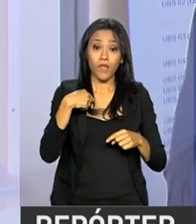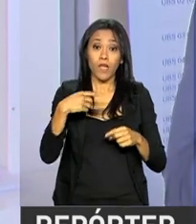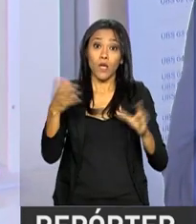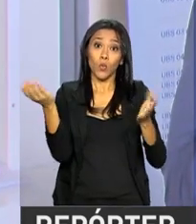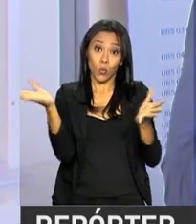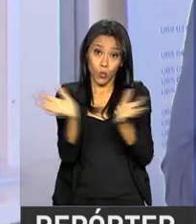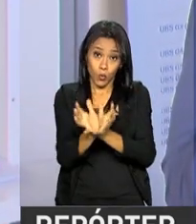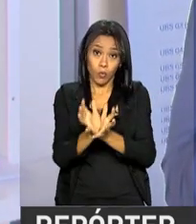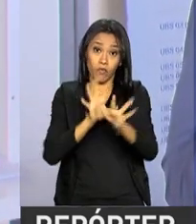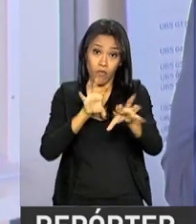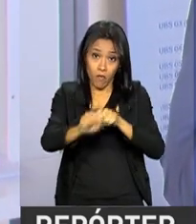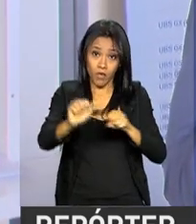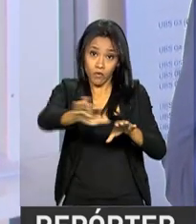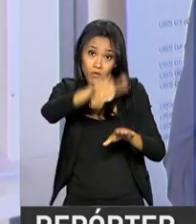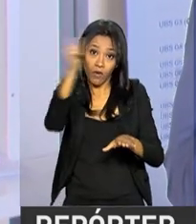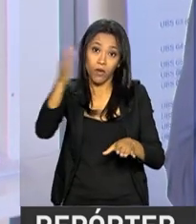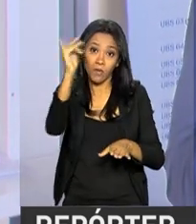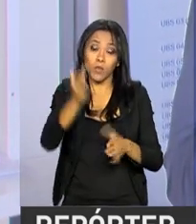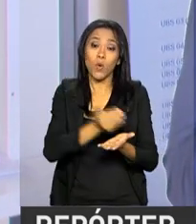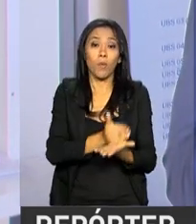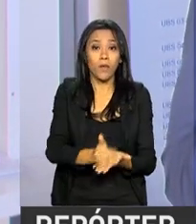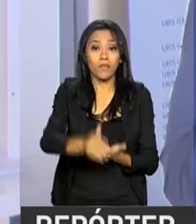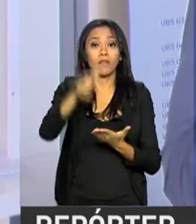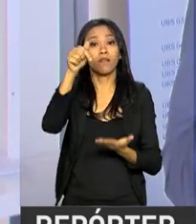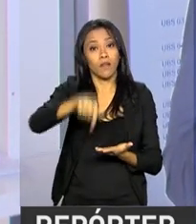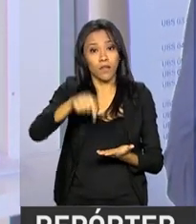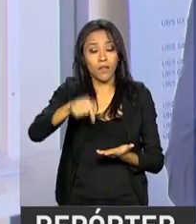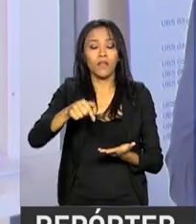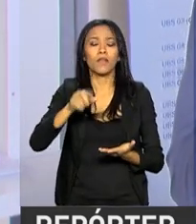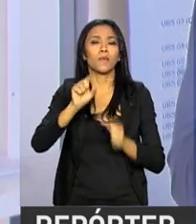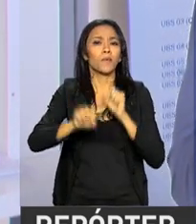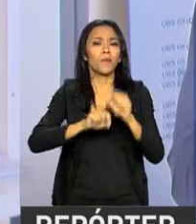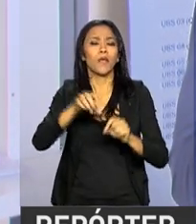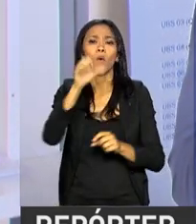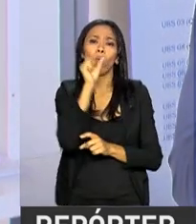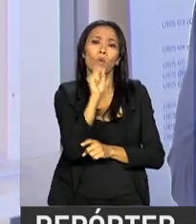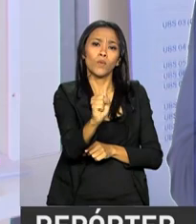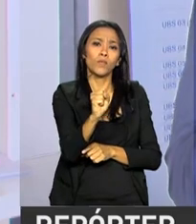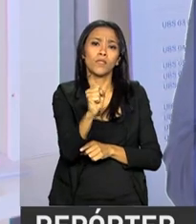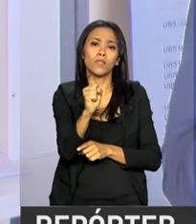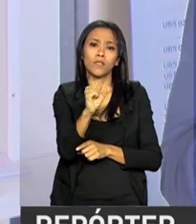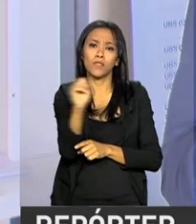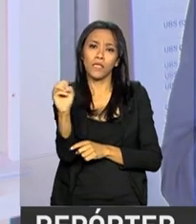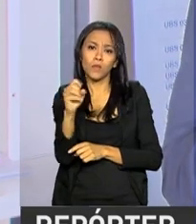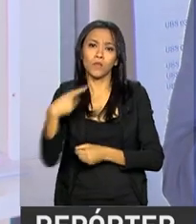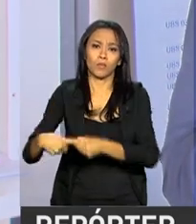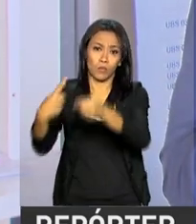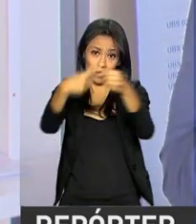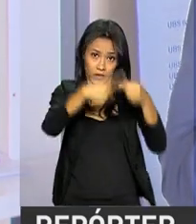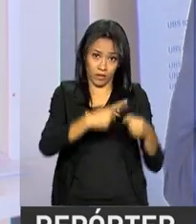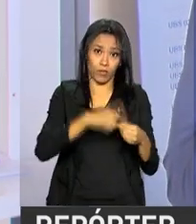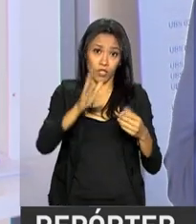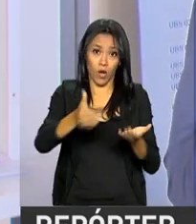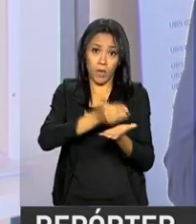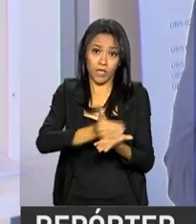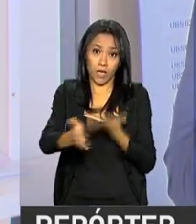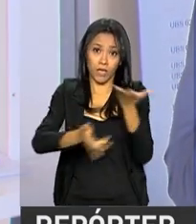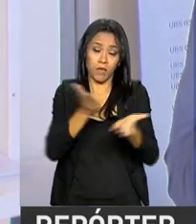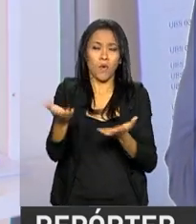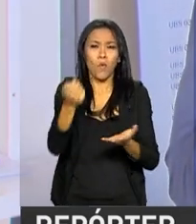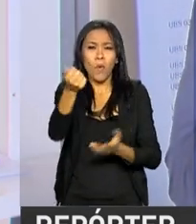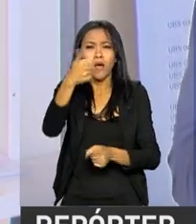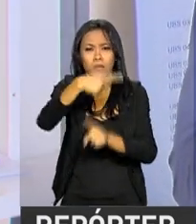exterior começaram a atender nesta fase do programa em cerca de 800 municípios a partir de agora quase metade